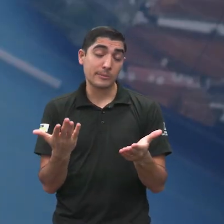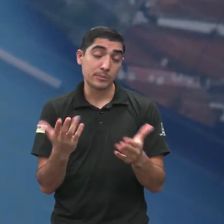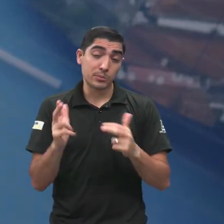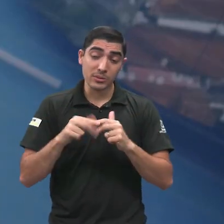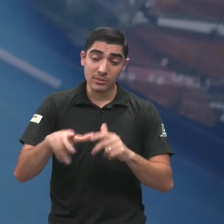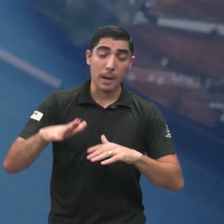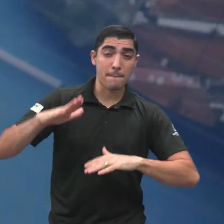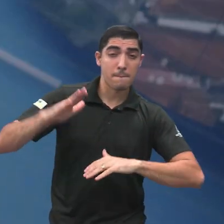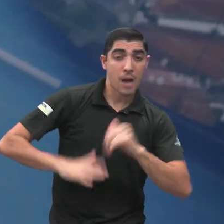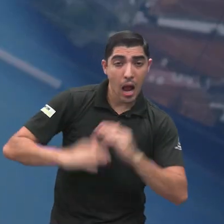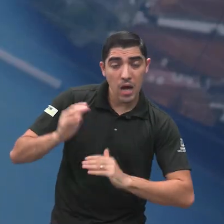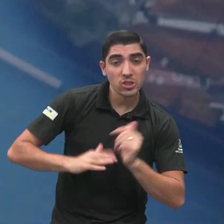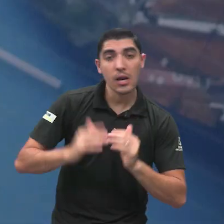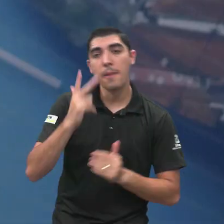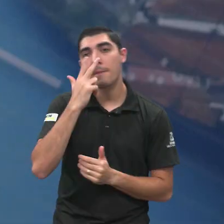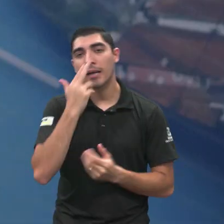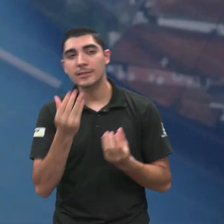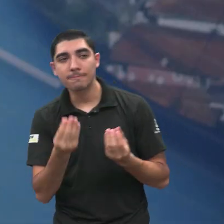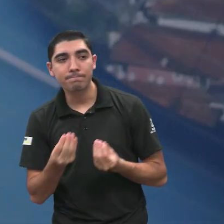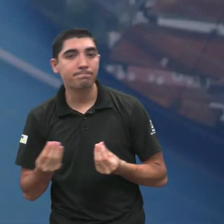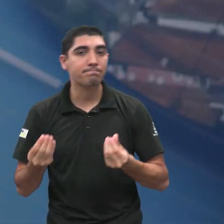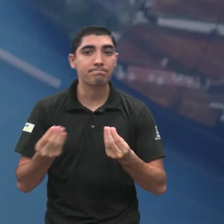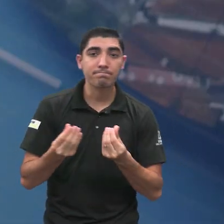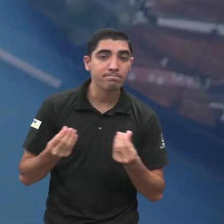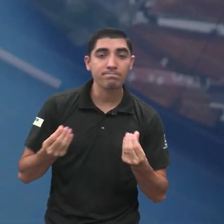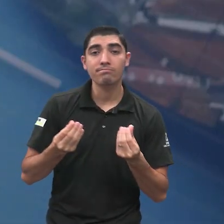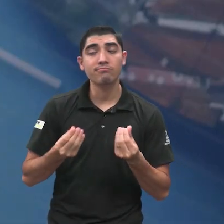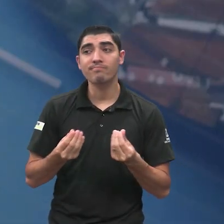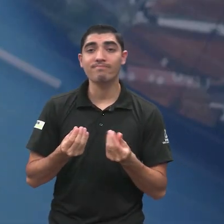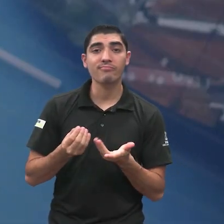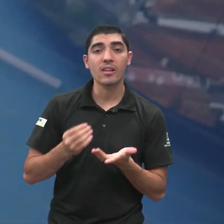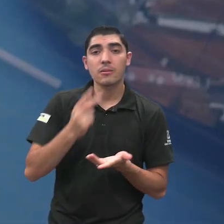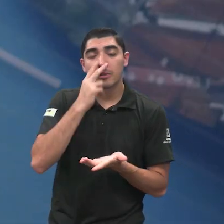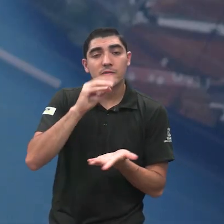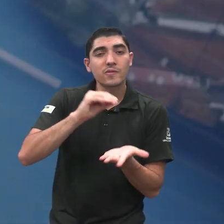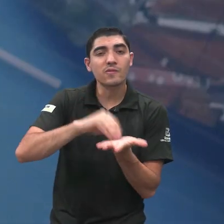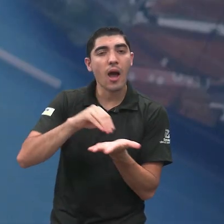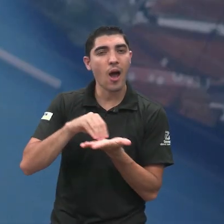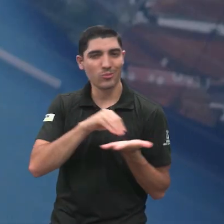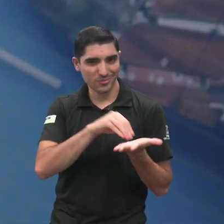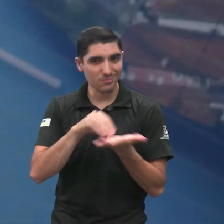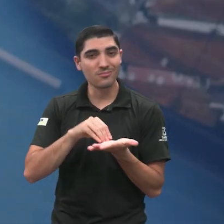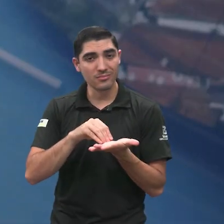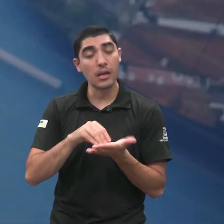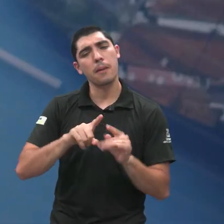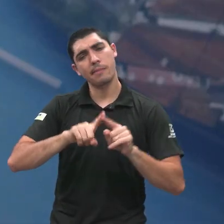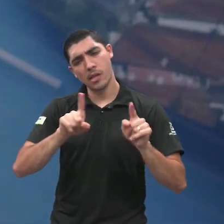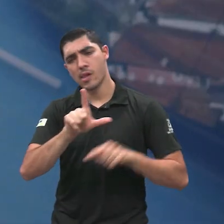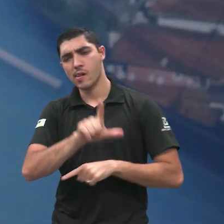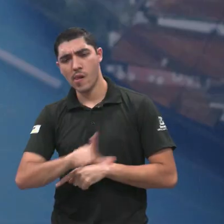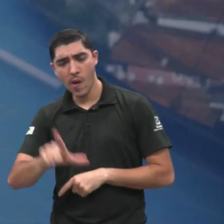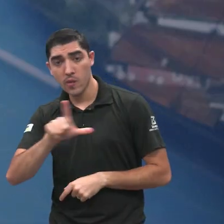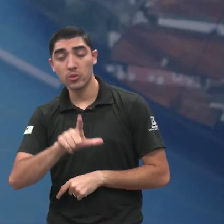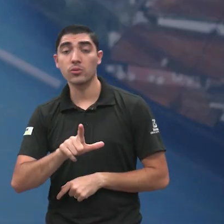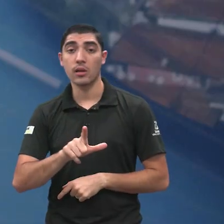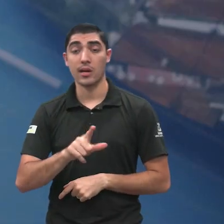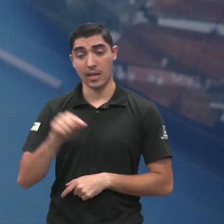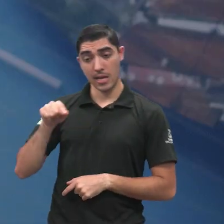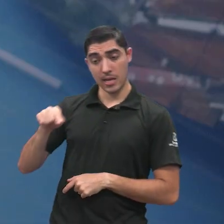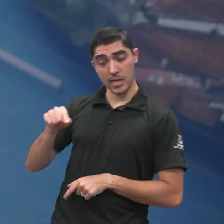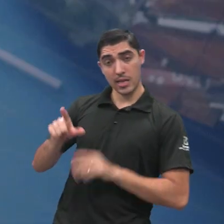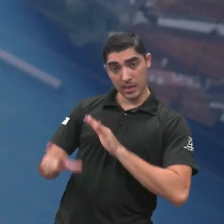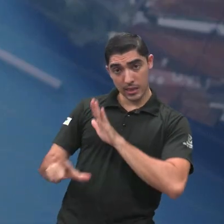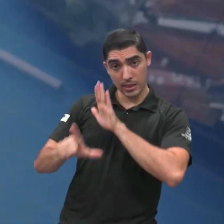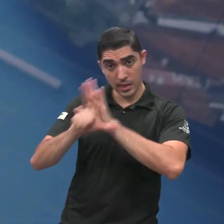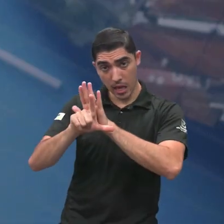prática não acontece tão bem como nós gostaríamos que fosse. mas logicamente que pela lei,